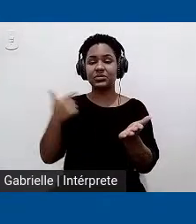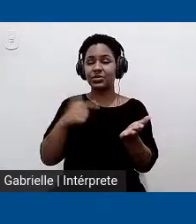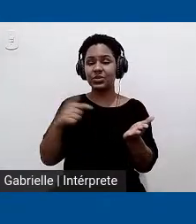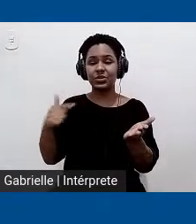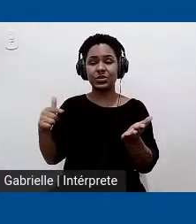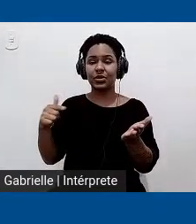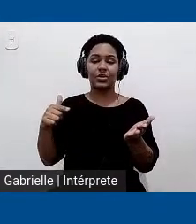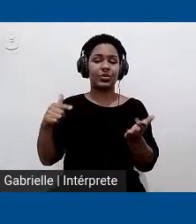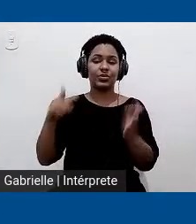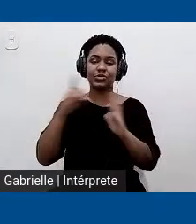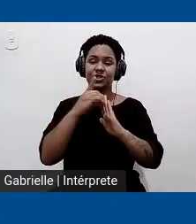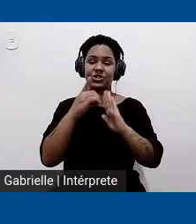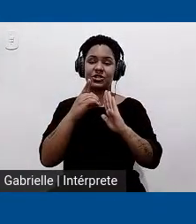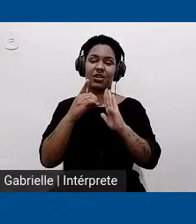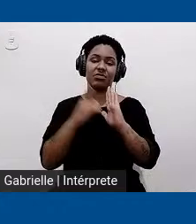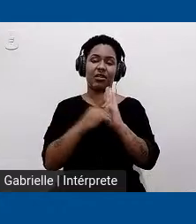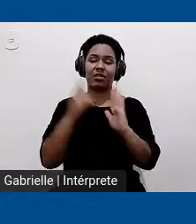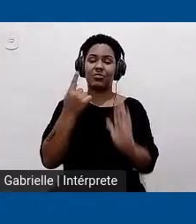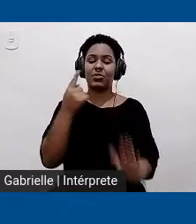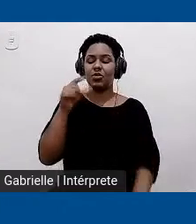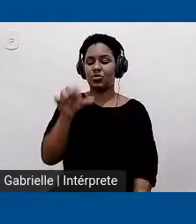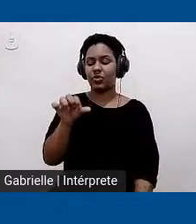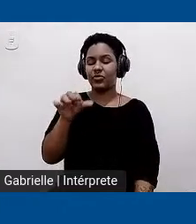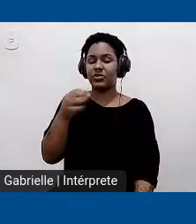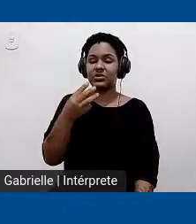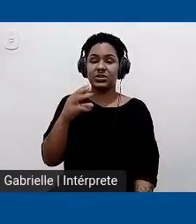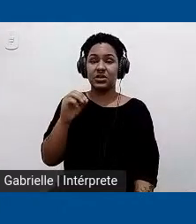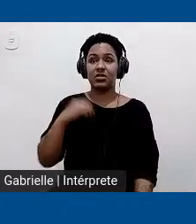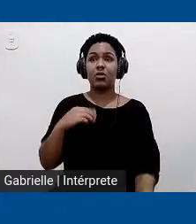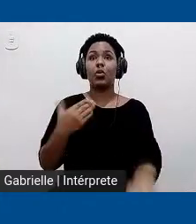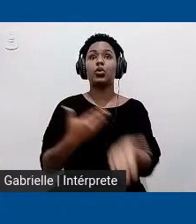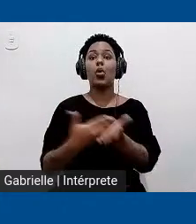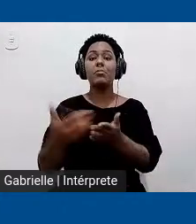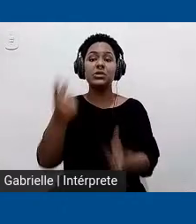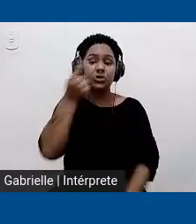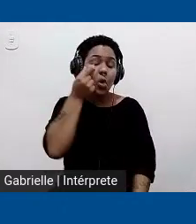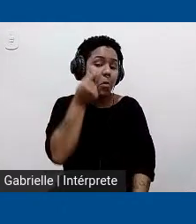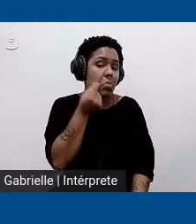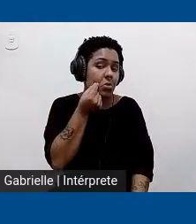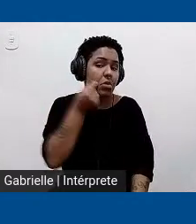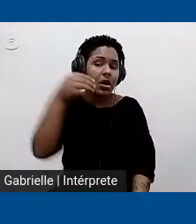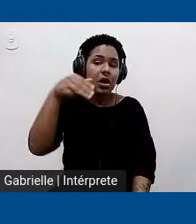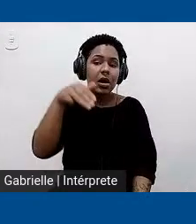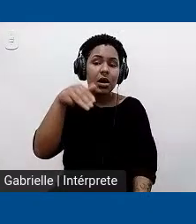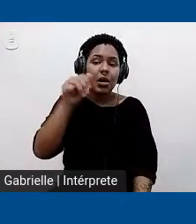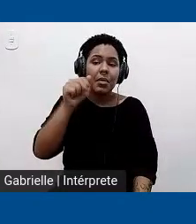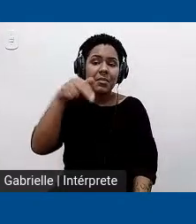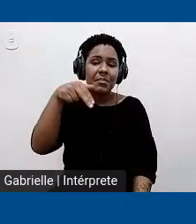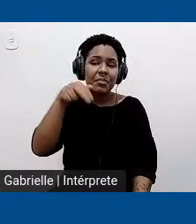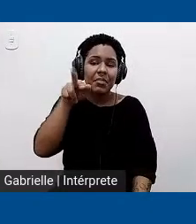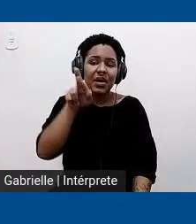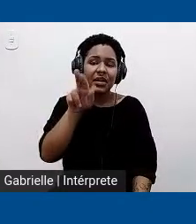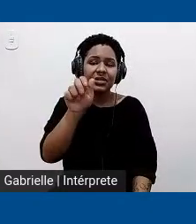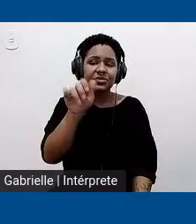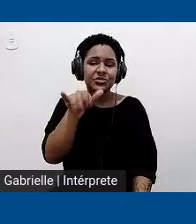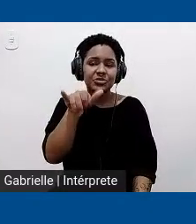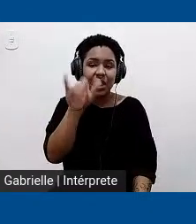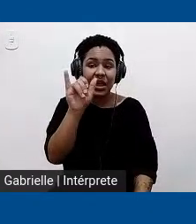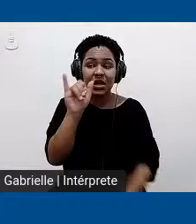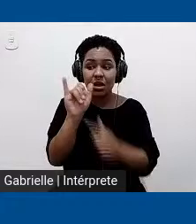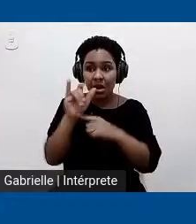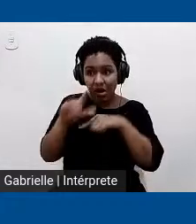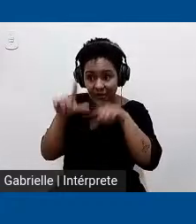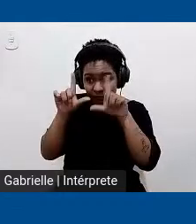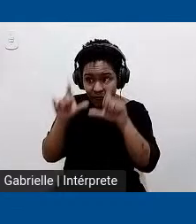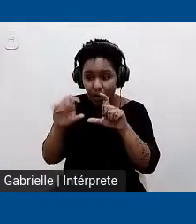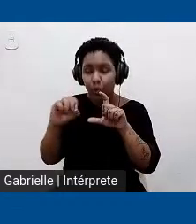de 1930, quando Man Ray fez aquela fotografia, né? Ou então utilizando um químico que